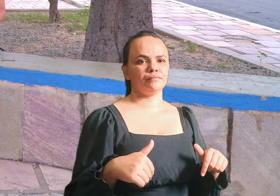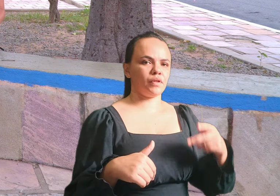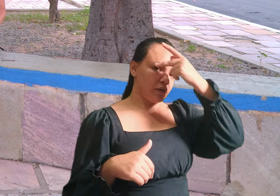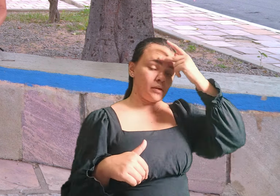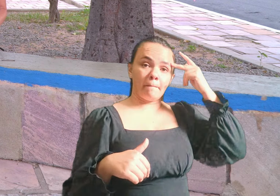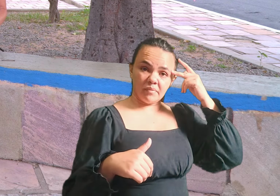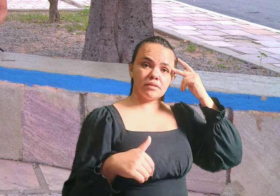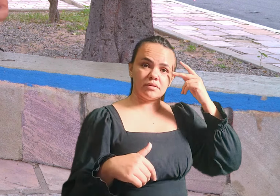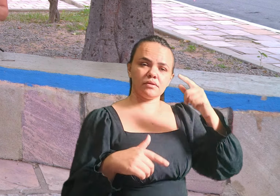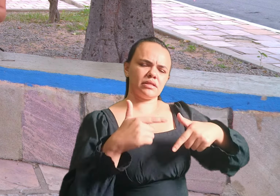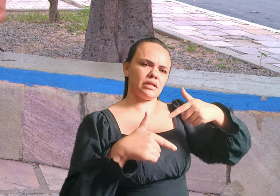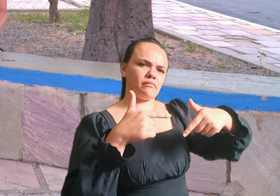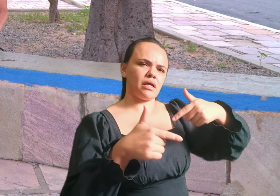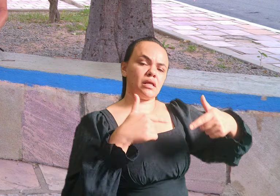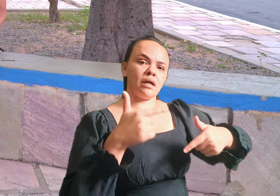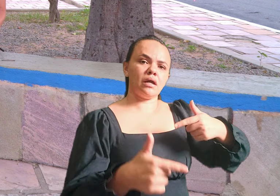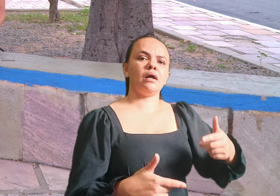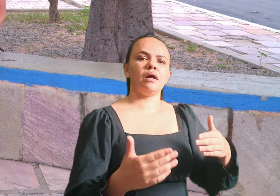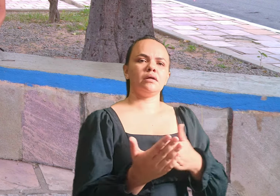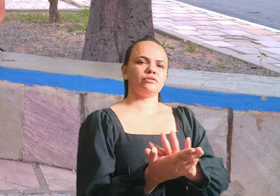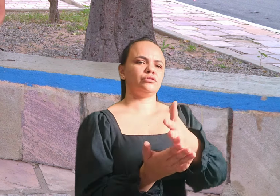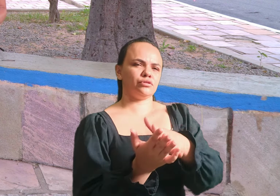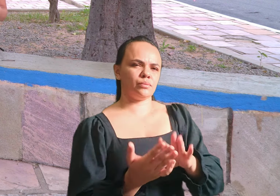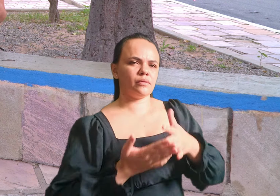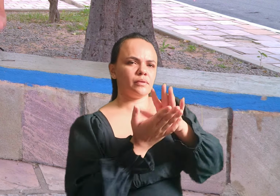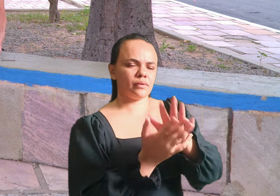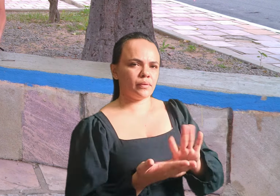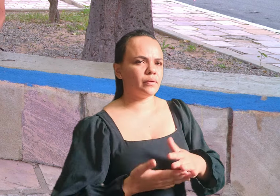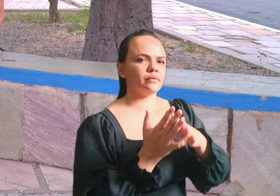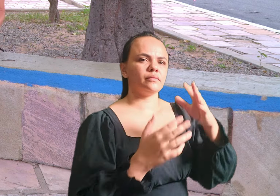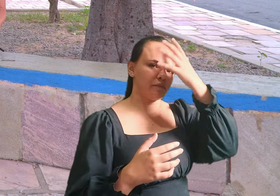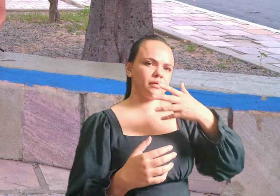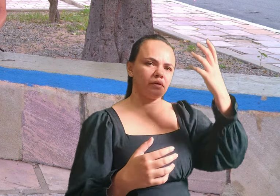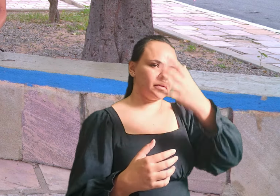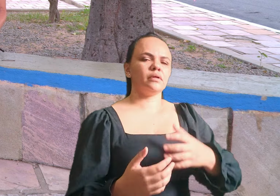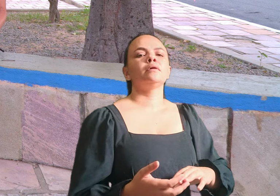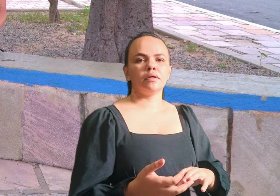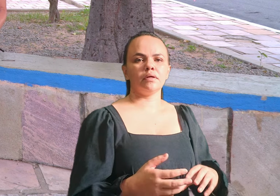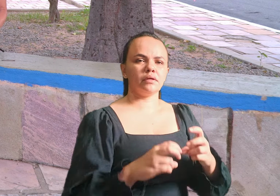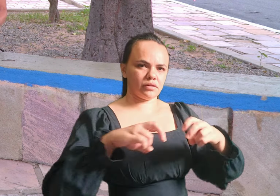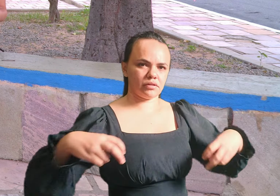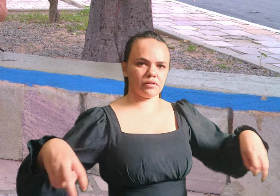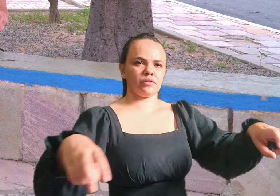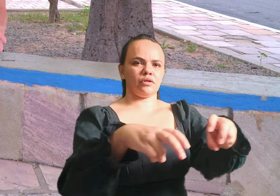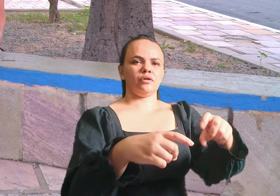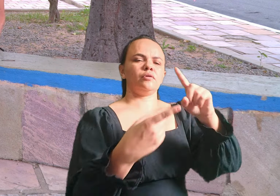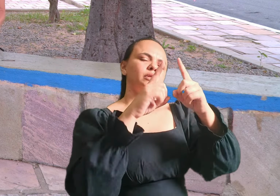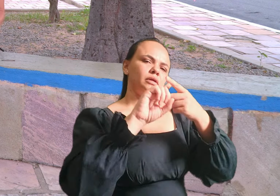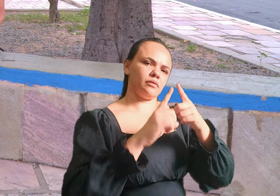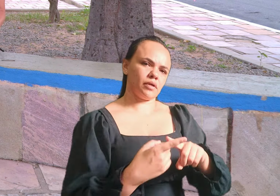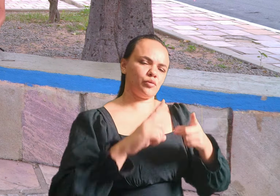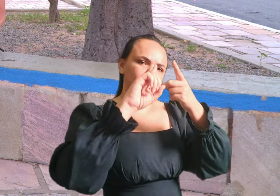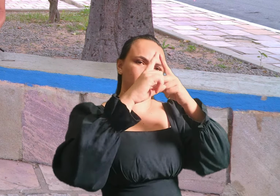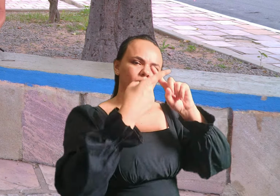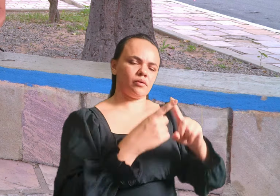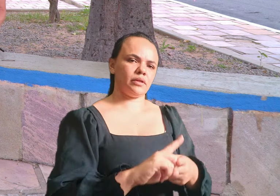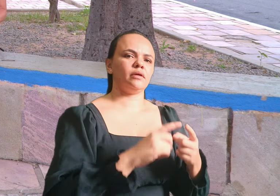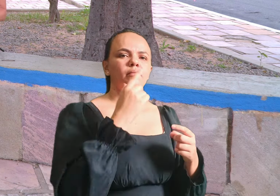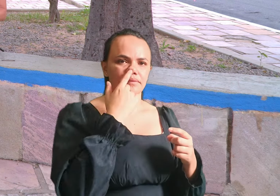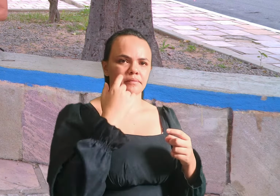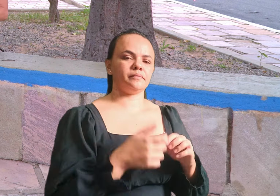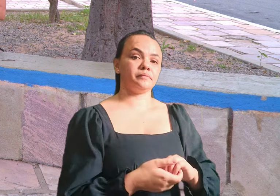trabalharam como emboladores cantadores rodas de maneiro pau Como já falei